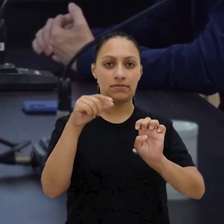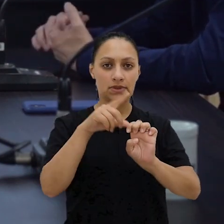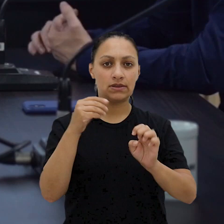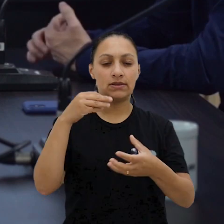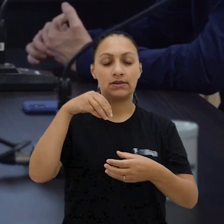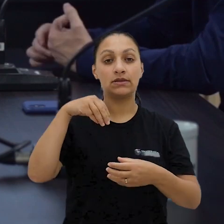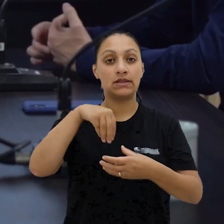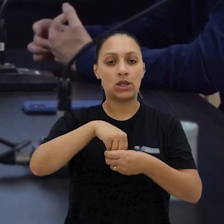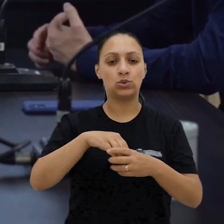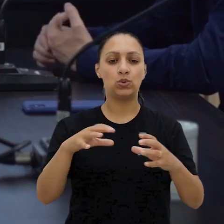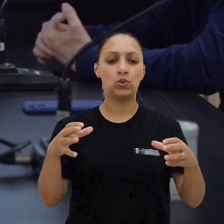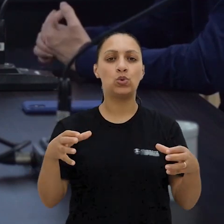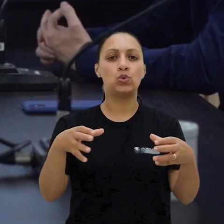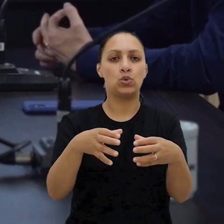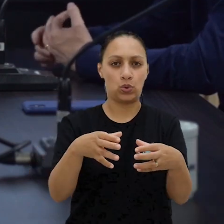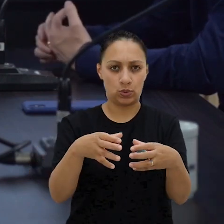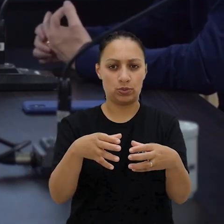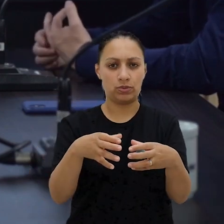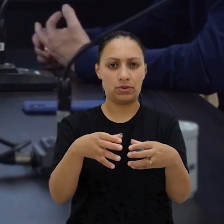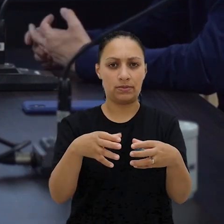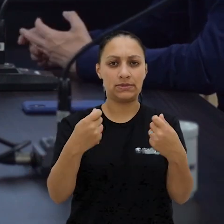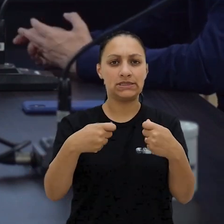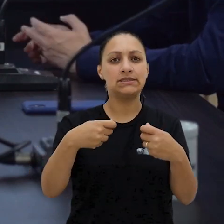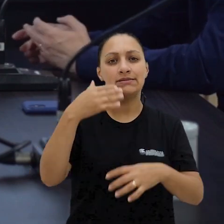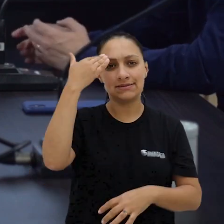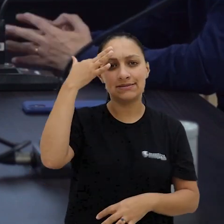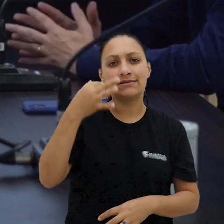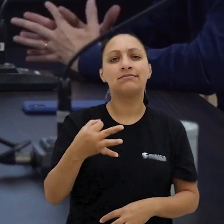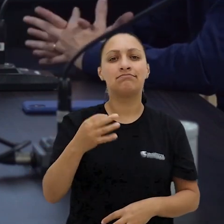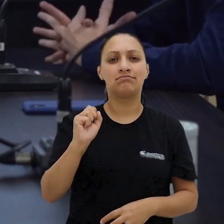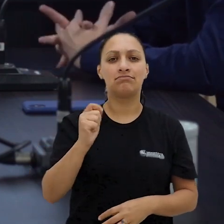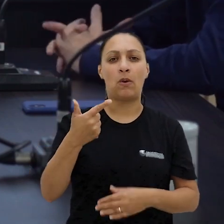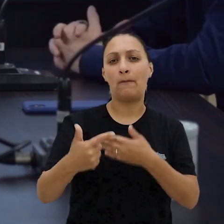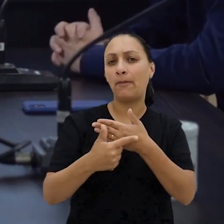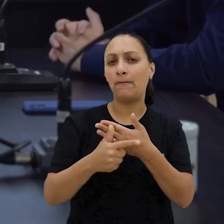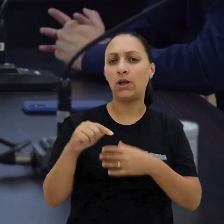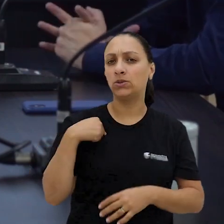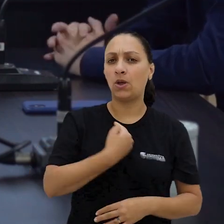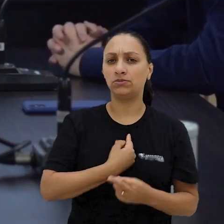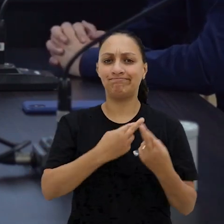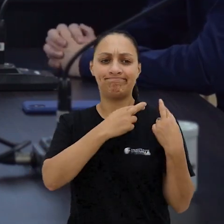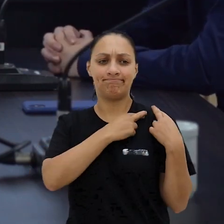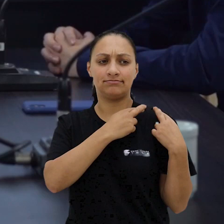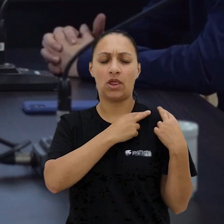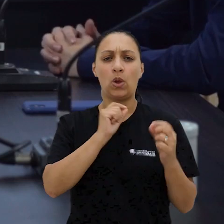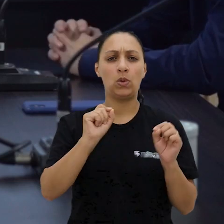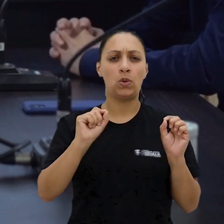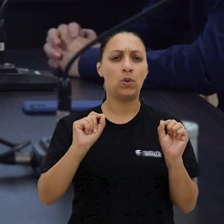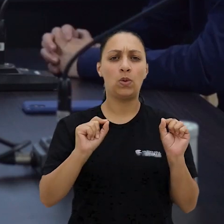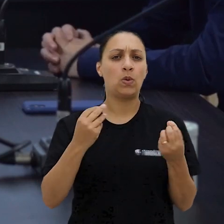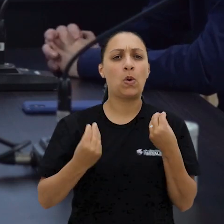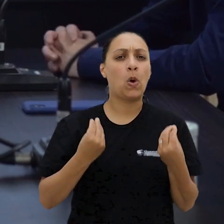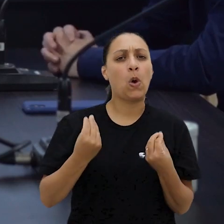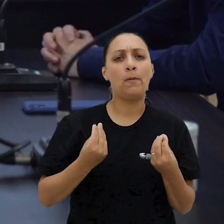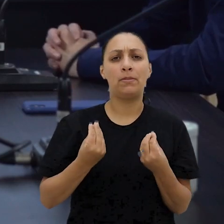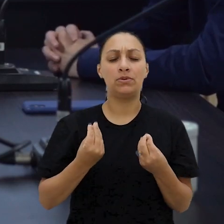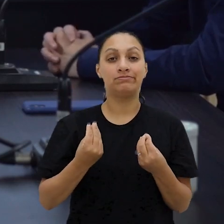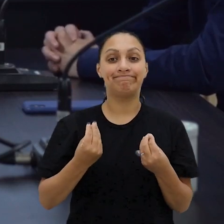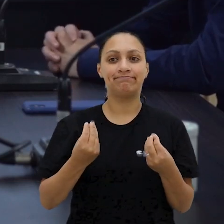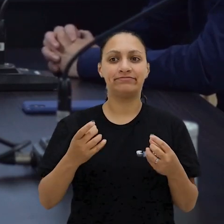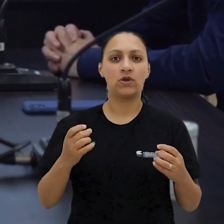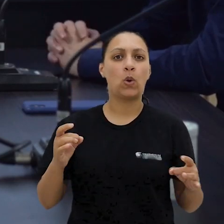empreendedores dentro de um grupo, a gente tem que entender um pouco qual que é o nosso papel e como a gente pode contribuir para que as